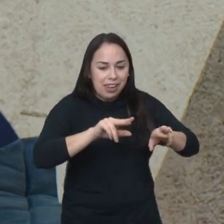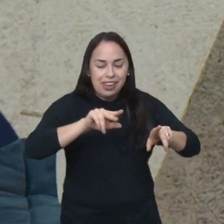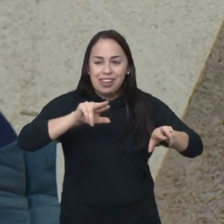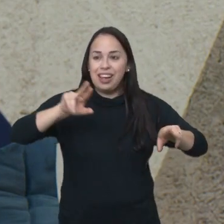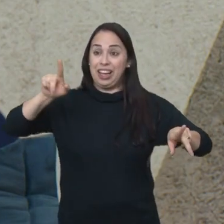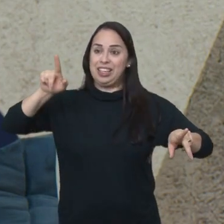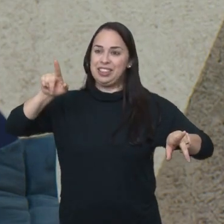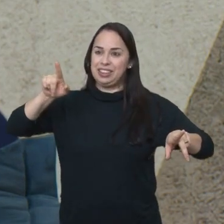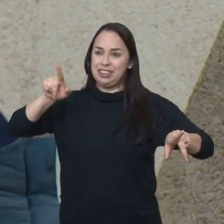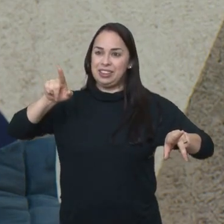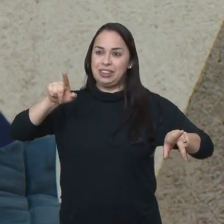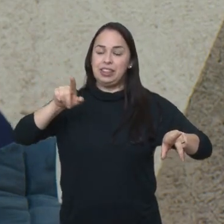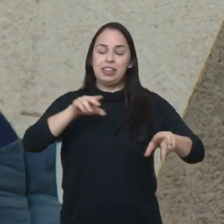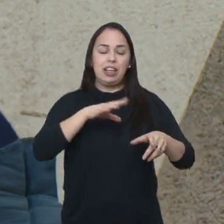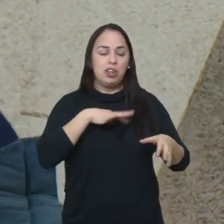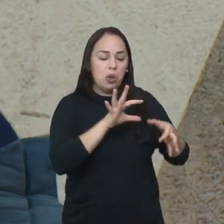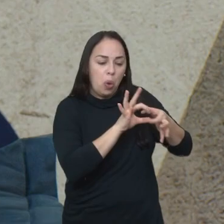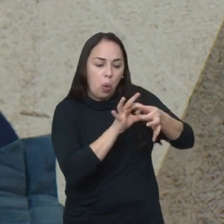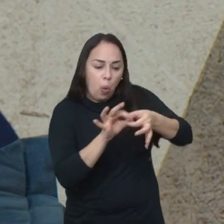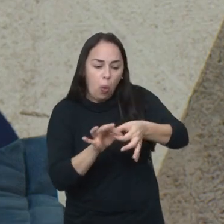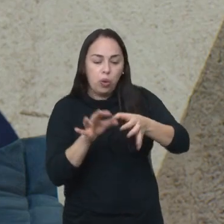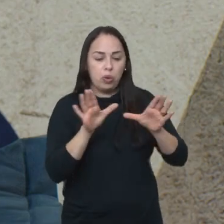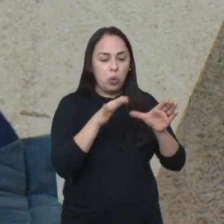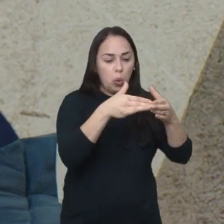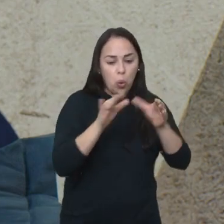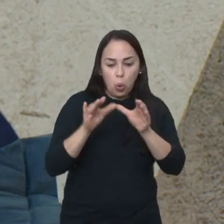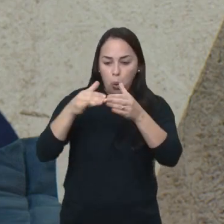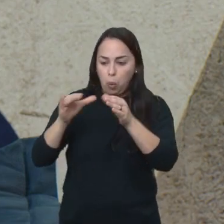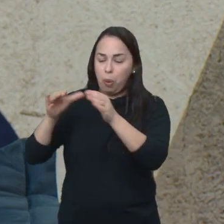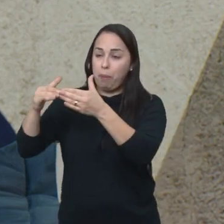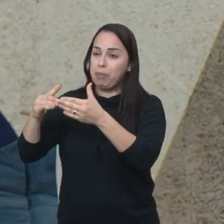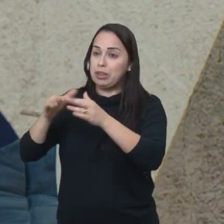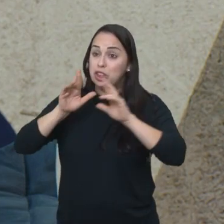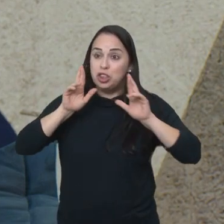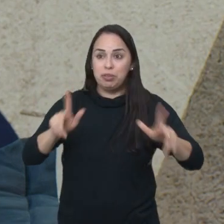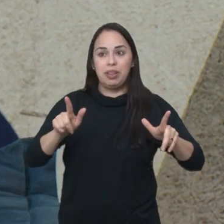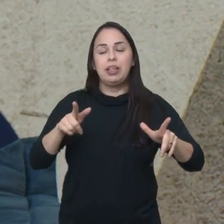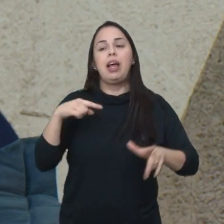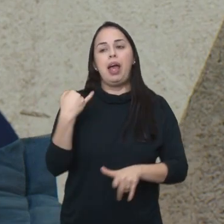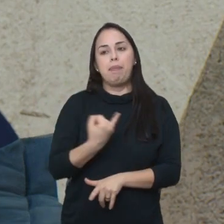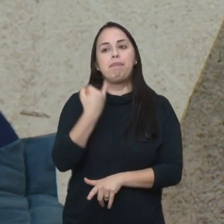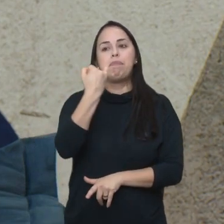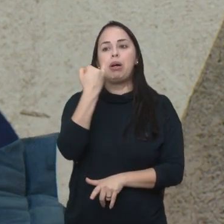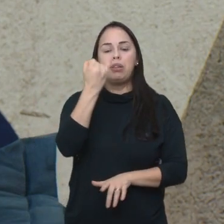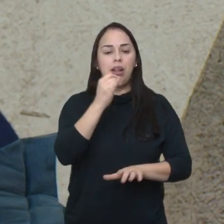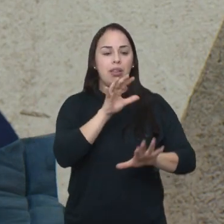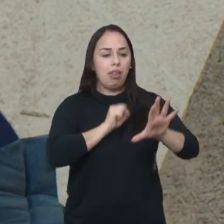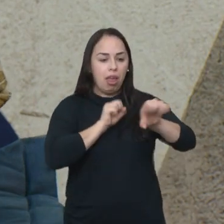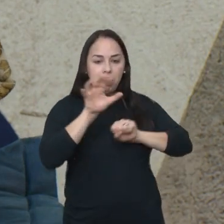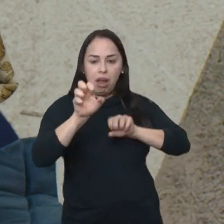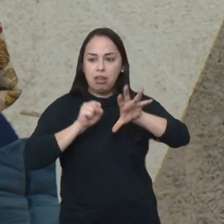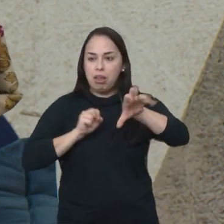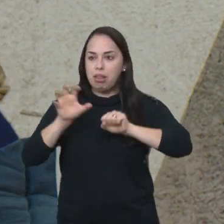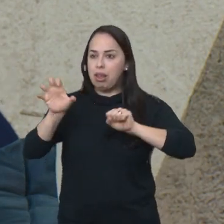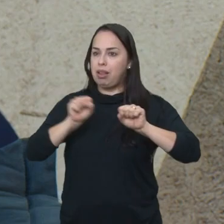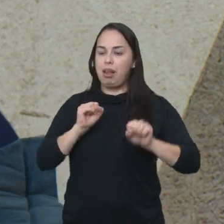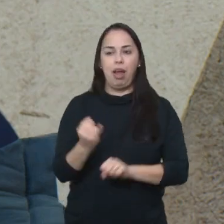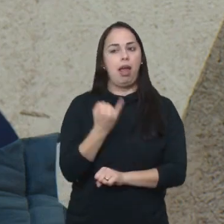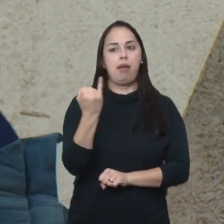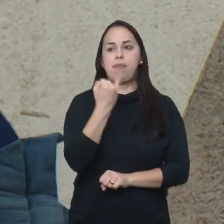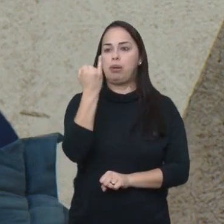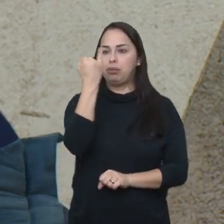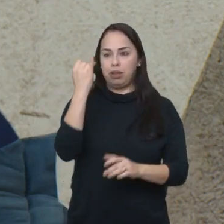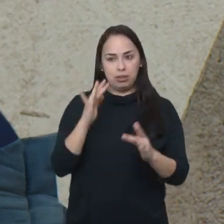se comunicam, né? Dentro de um contexto, dentro de um grupo. Então, é muito importante esse contato com a comunidade,